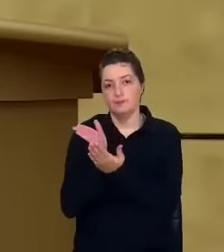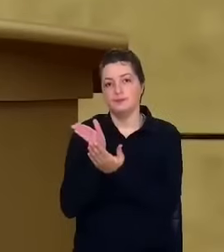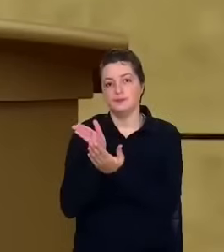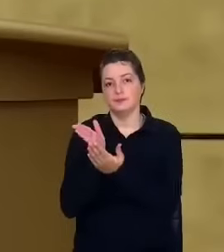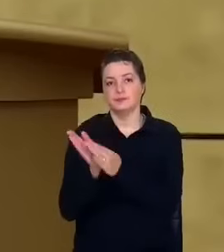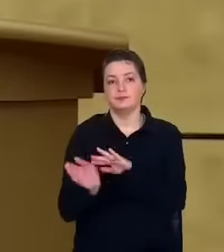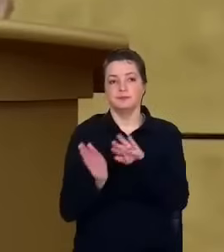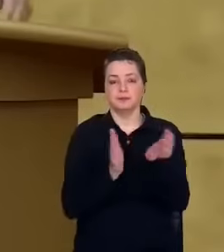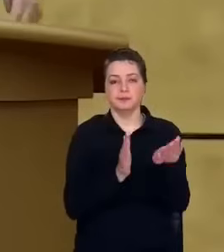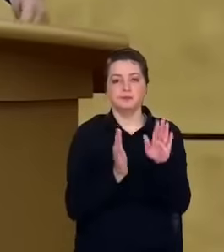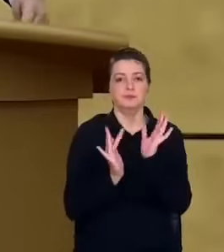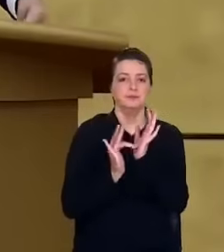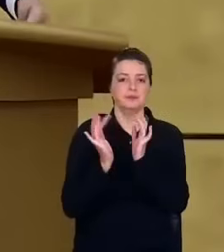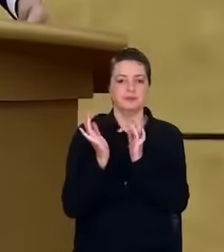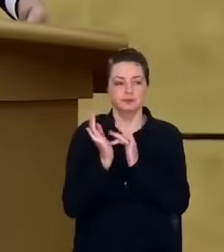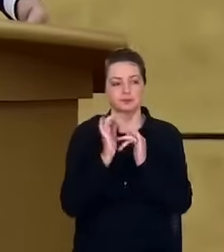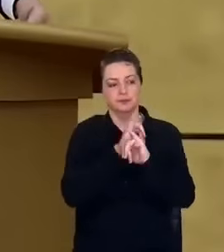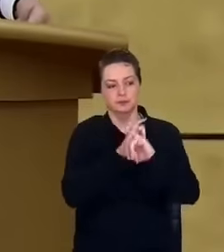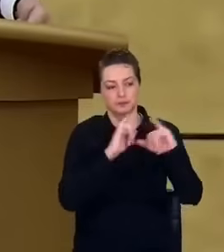Jesus disse assim: